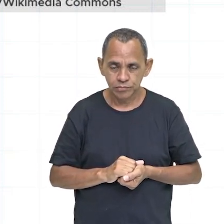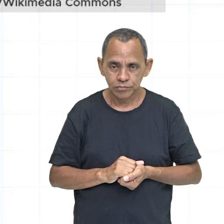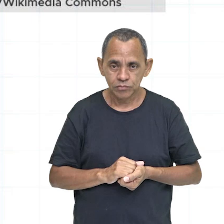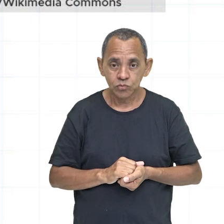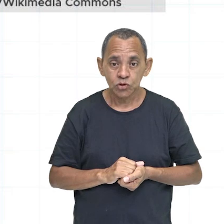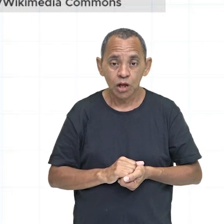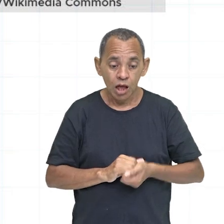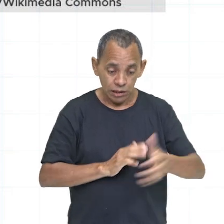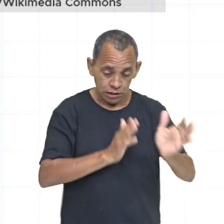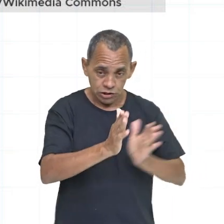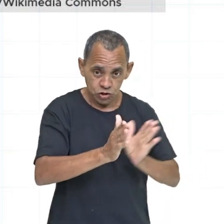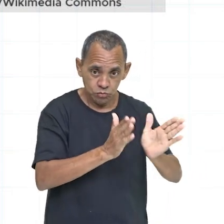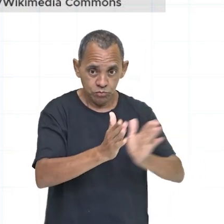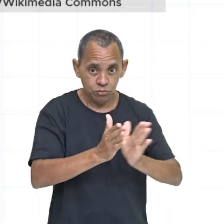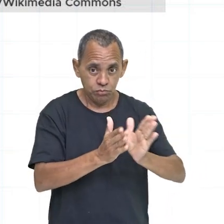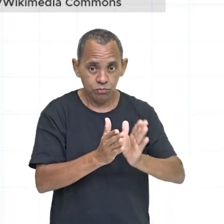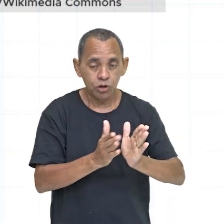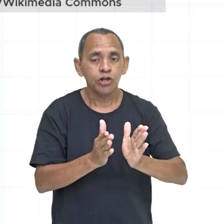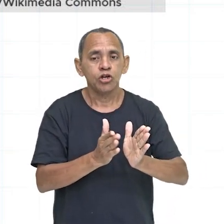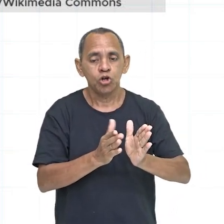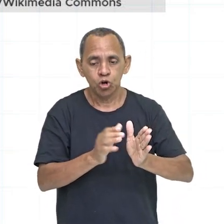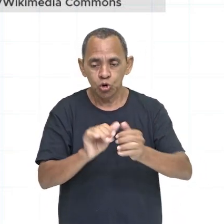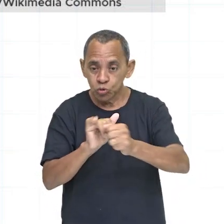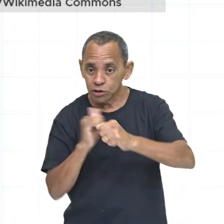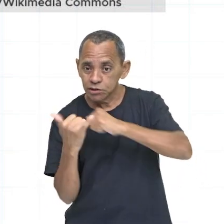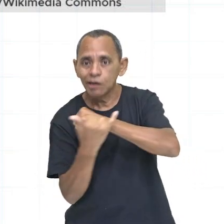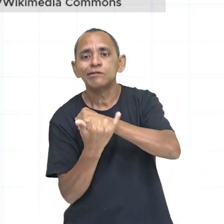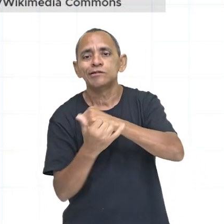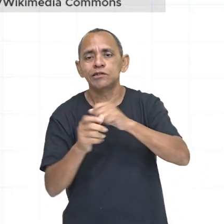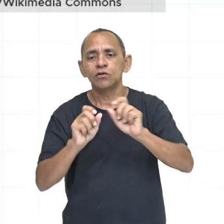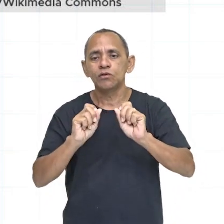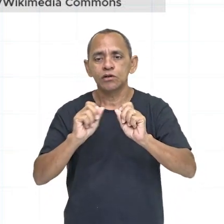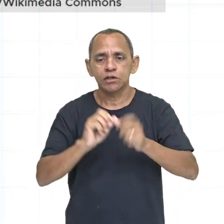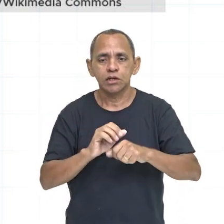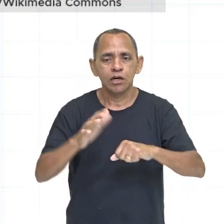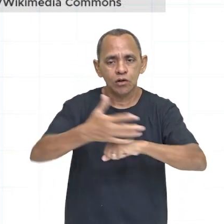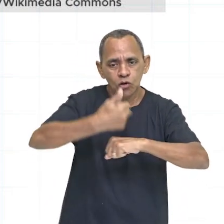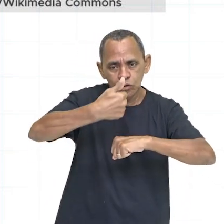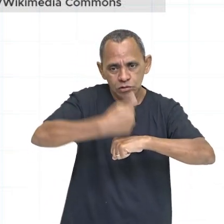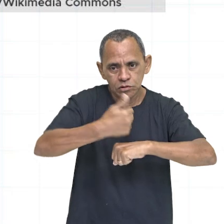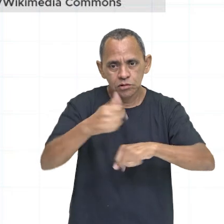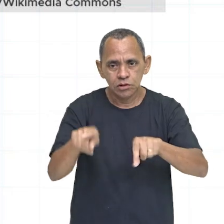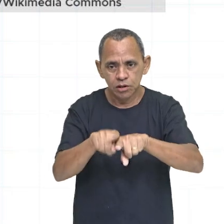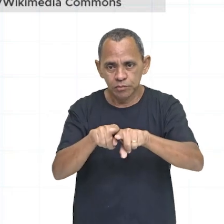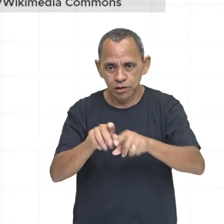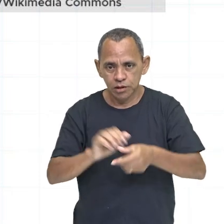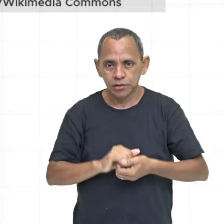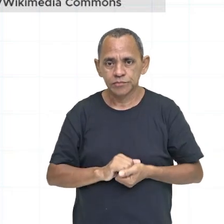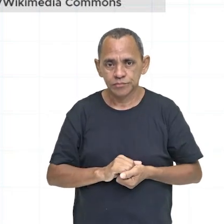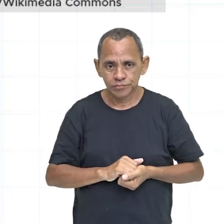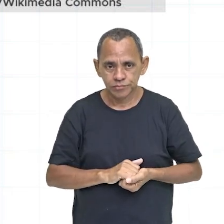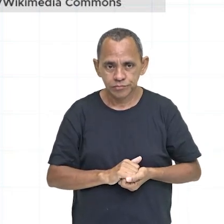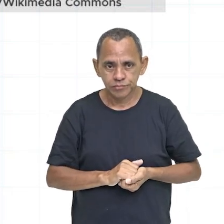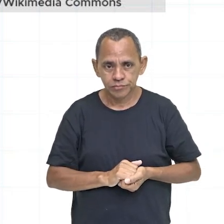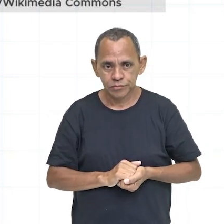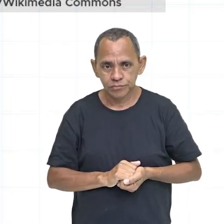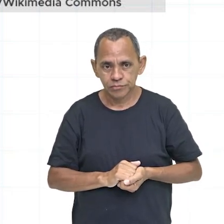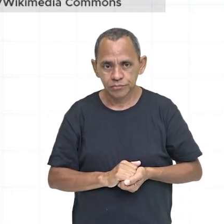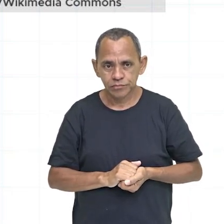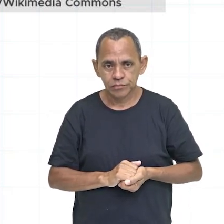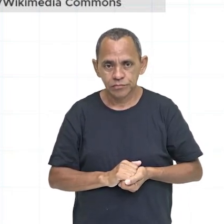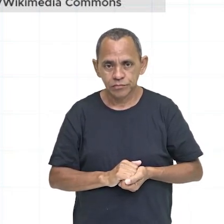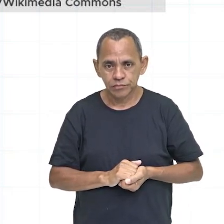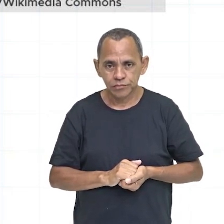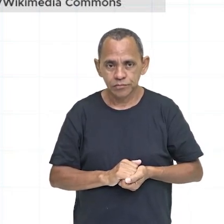nesta época foi quando elas foram colonizadas. English was imposed as the administrative